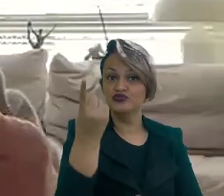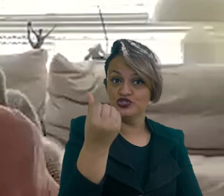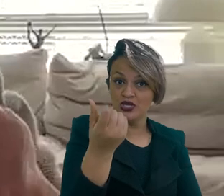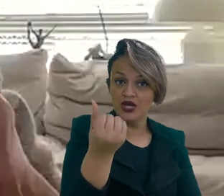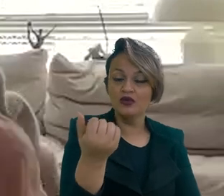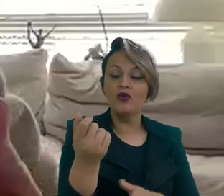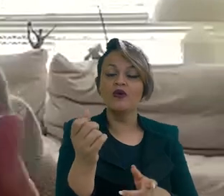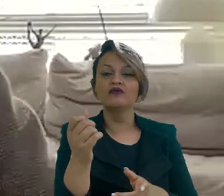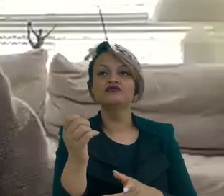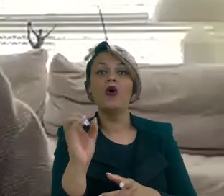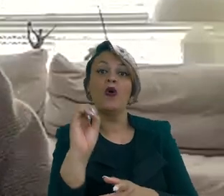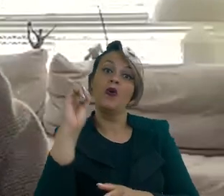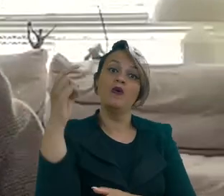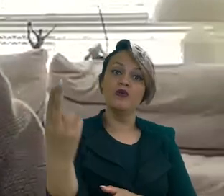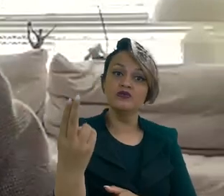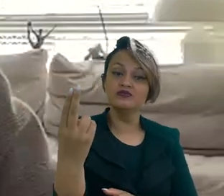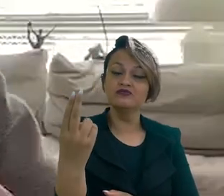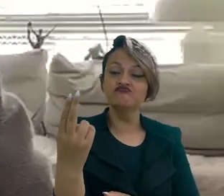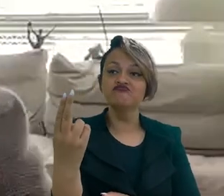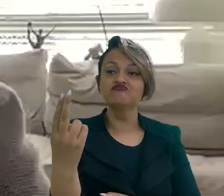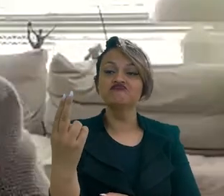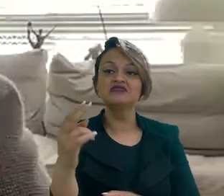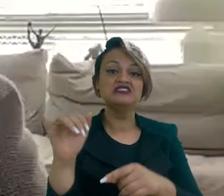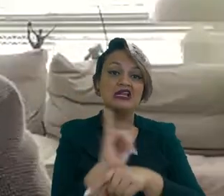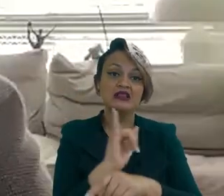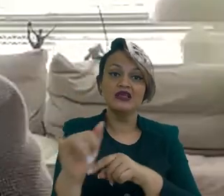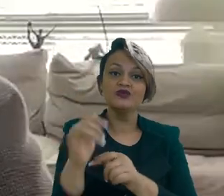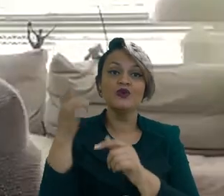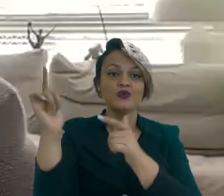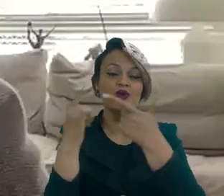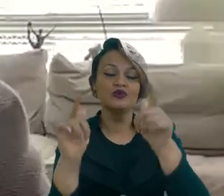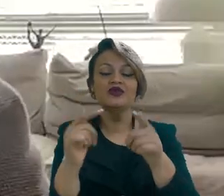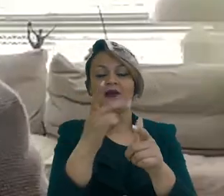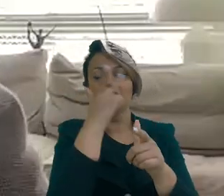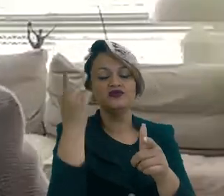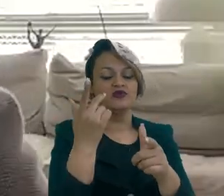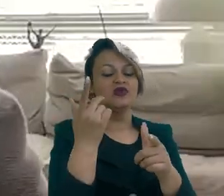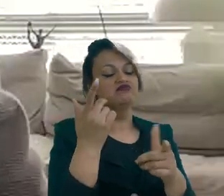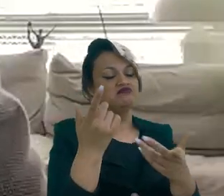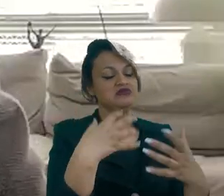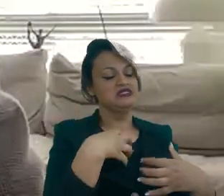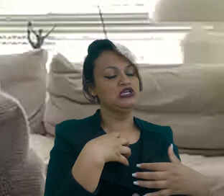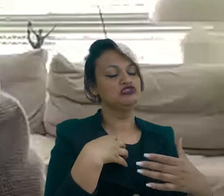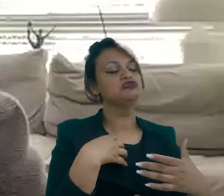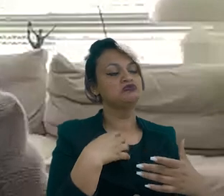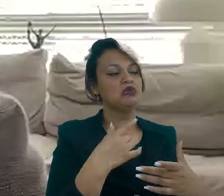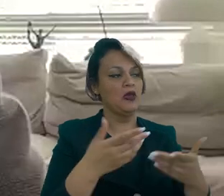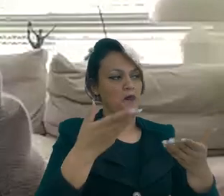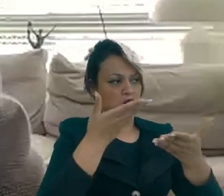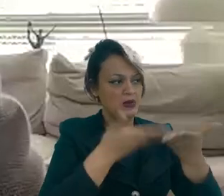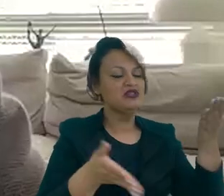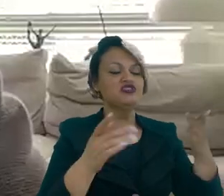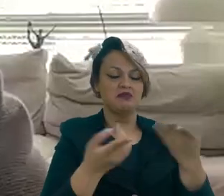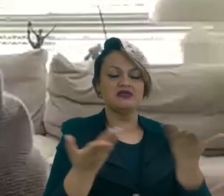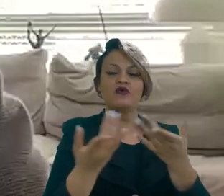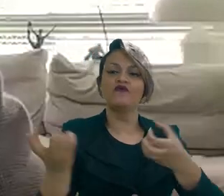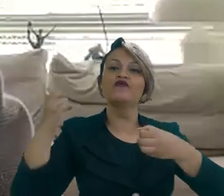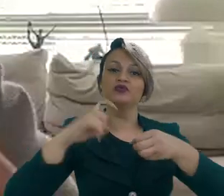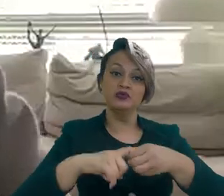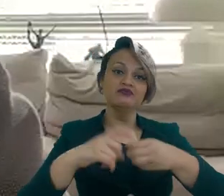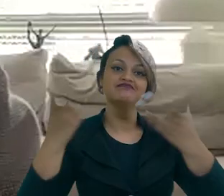com recursos econômicos ou por um outro meio que se entenda plausível